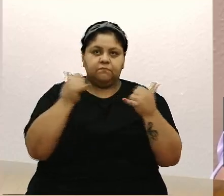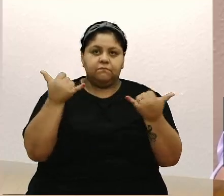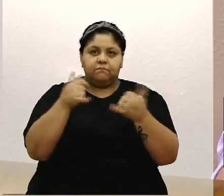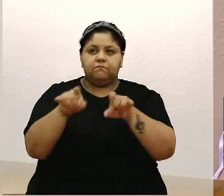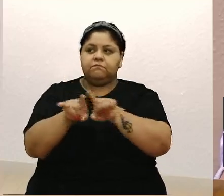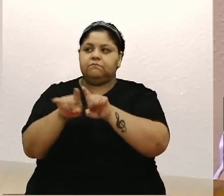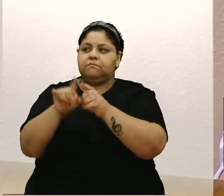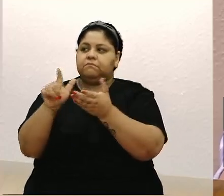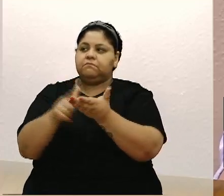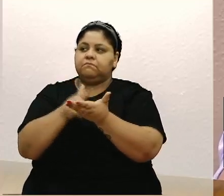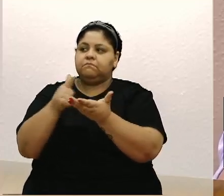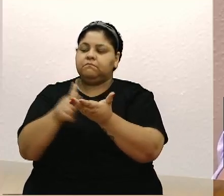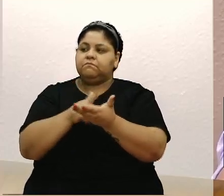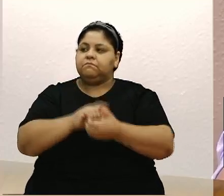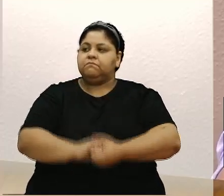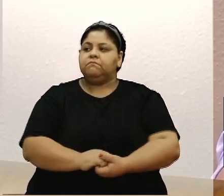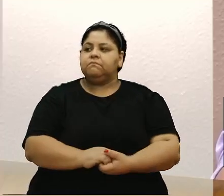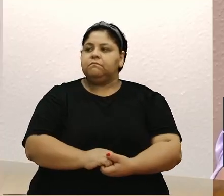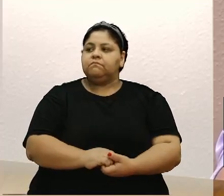de presenças.